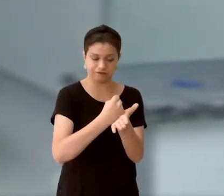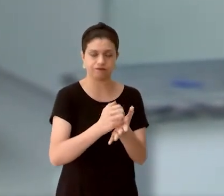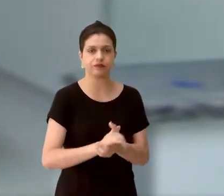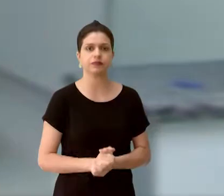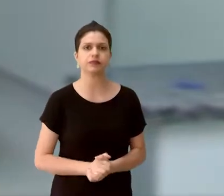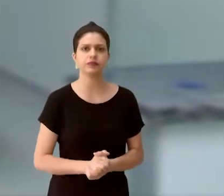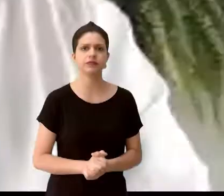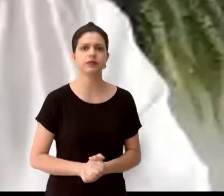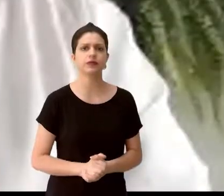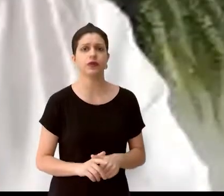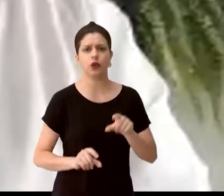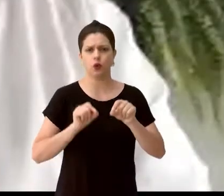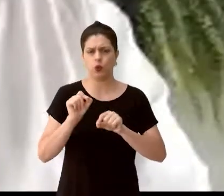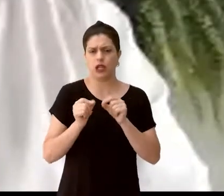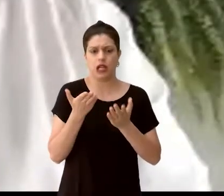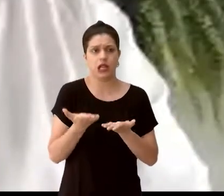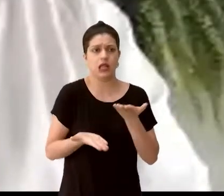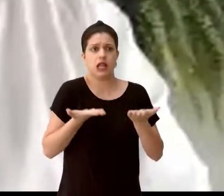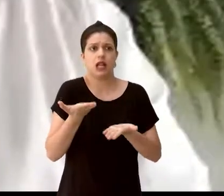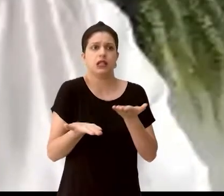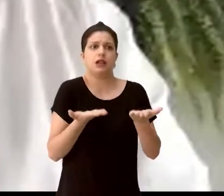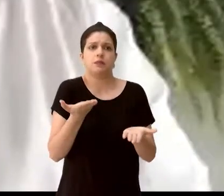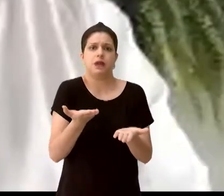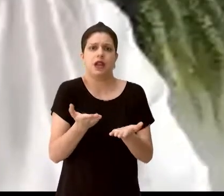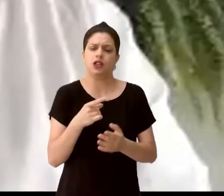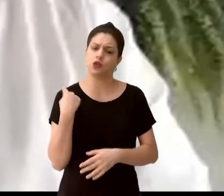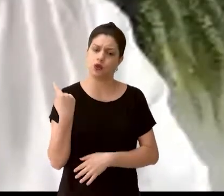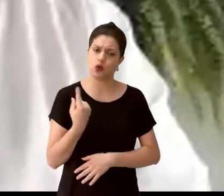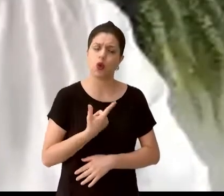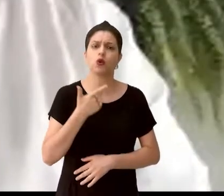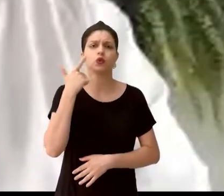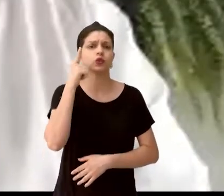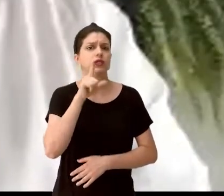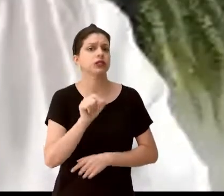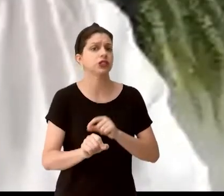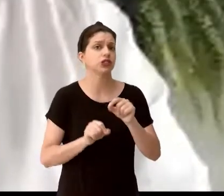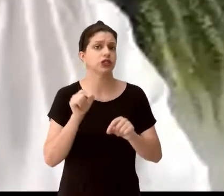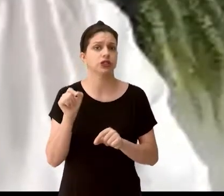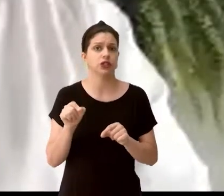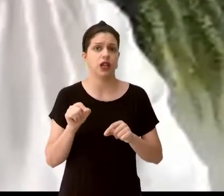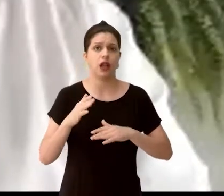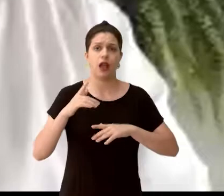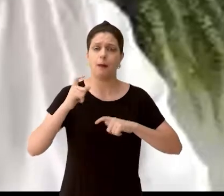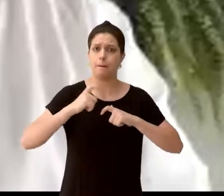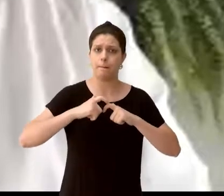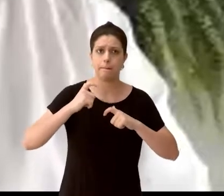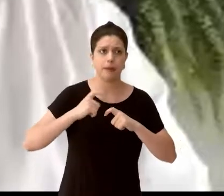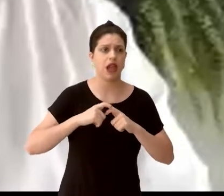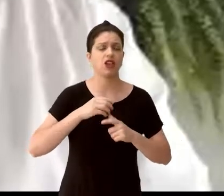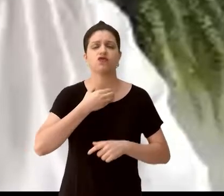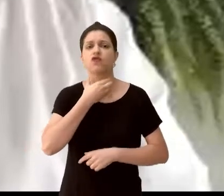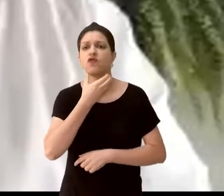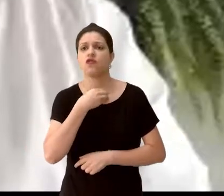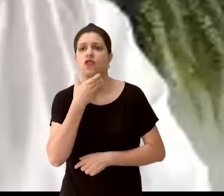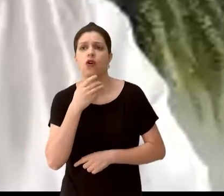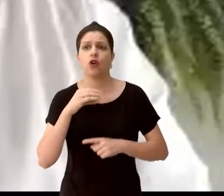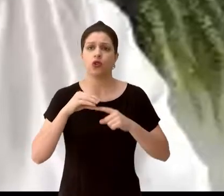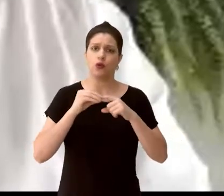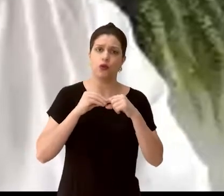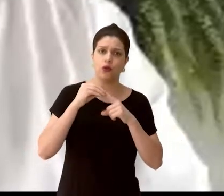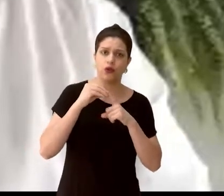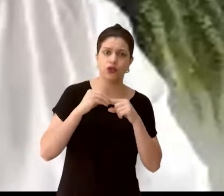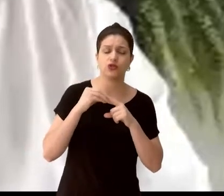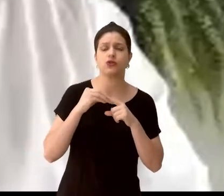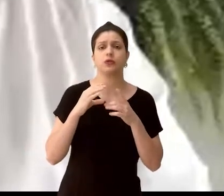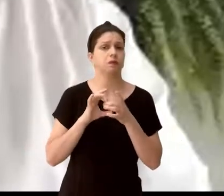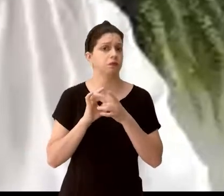nos contratos. É uma tentativa de interferência no tratamento e aqui a gente tenta garantir a independência dos médicos,